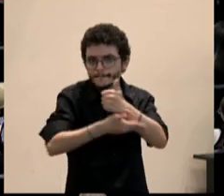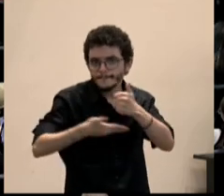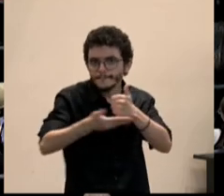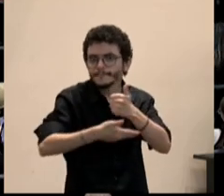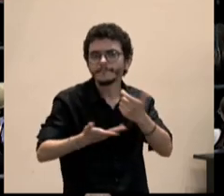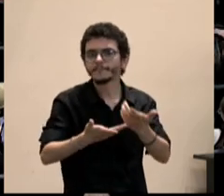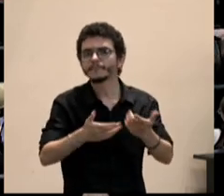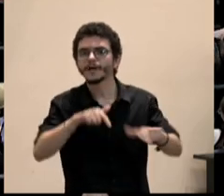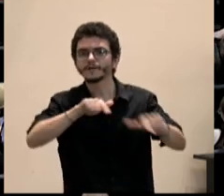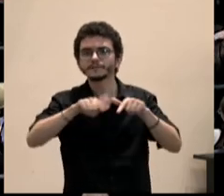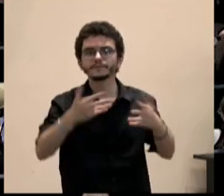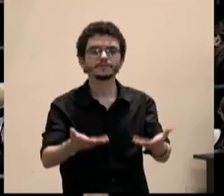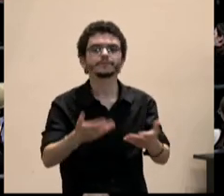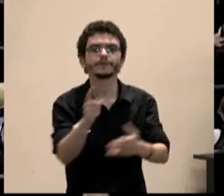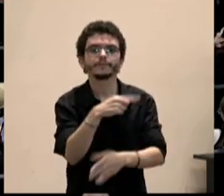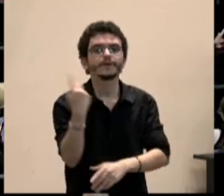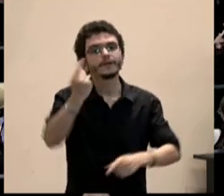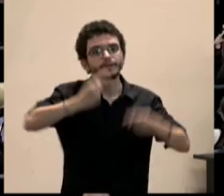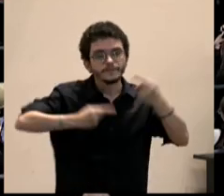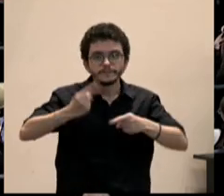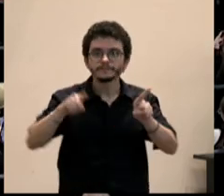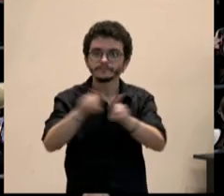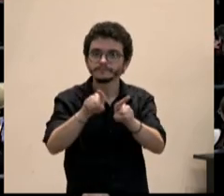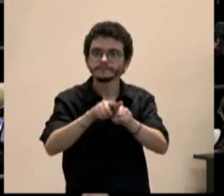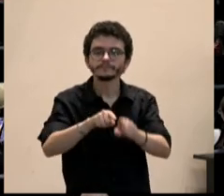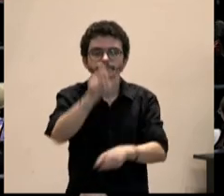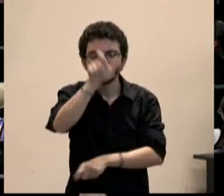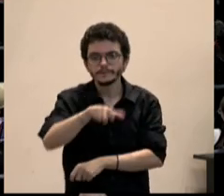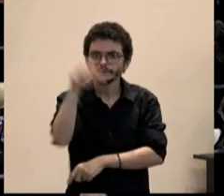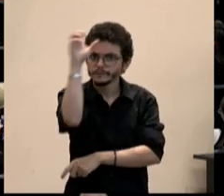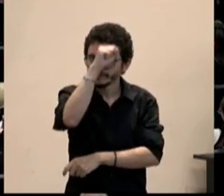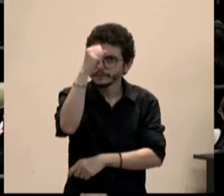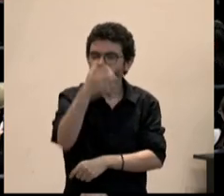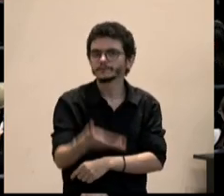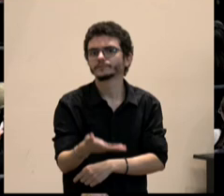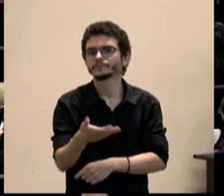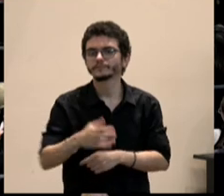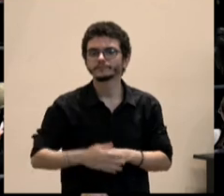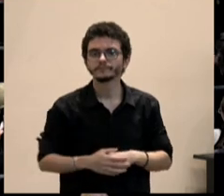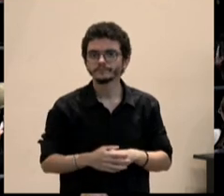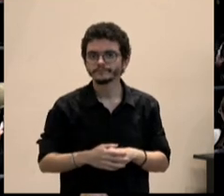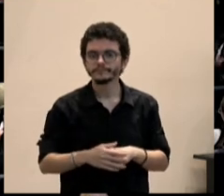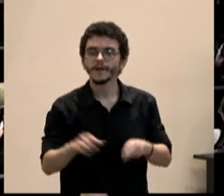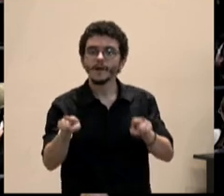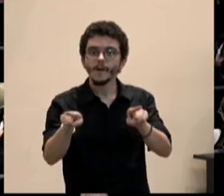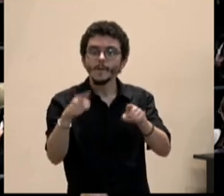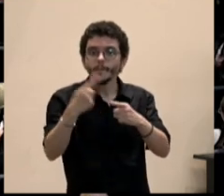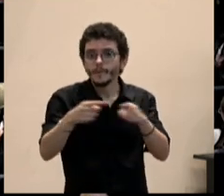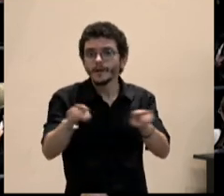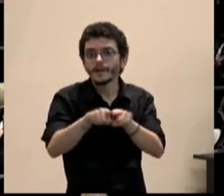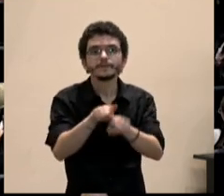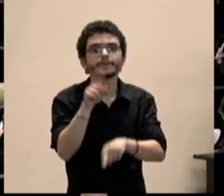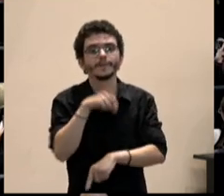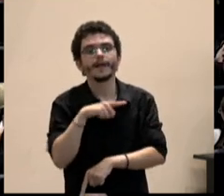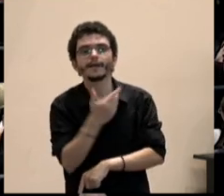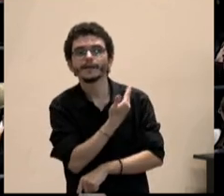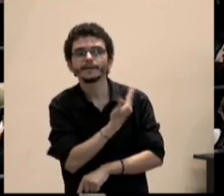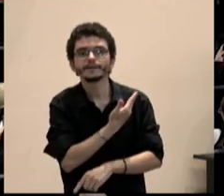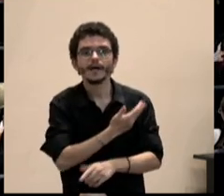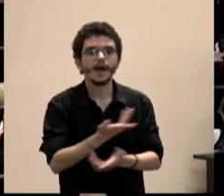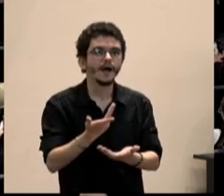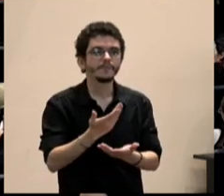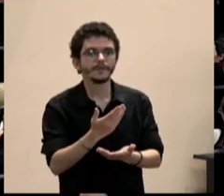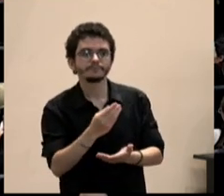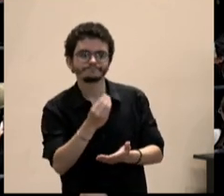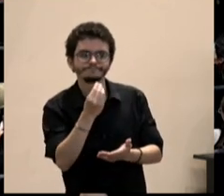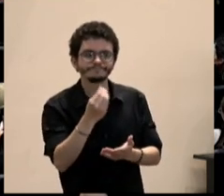carreira, para a gente discutir também quem está aprendendo e quem não está aprendendo, porque também a gente tem colegas que deixam a